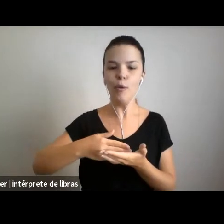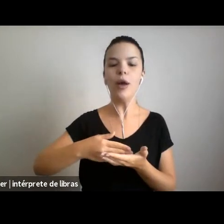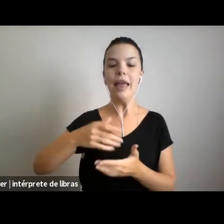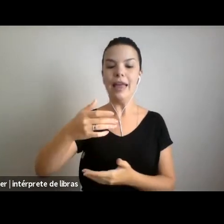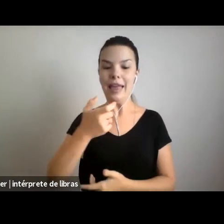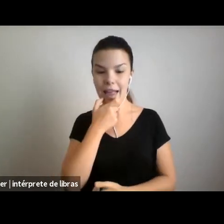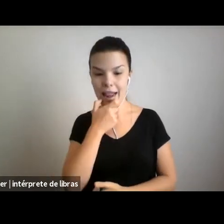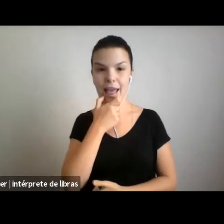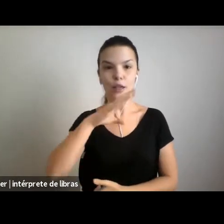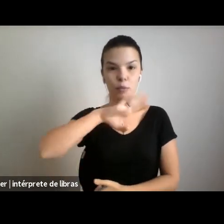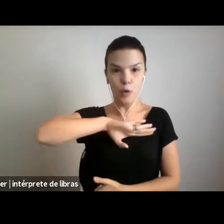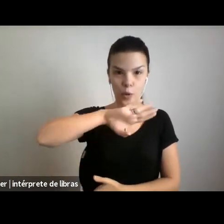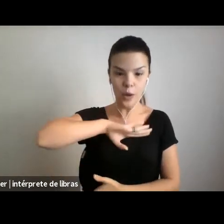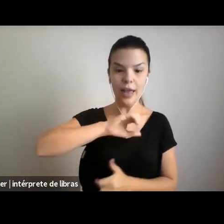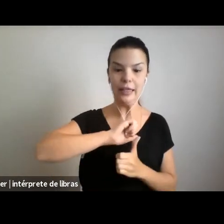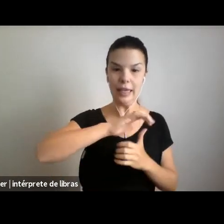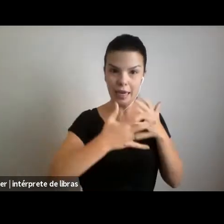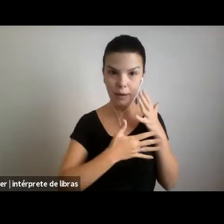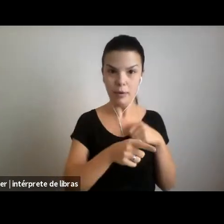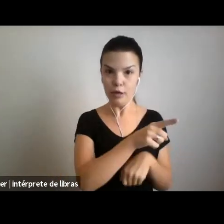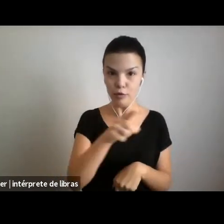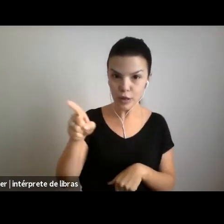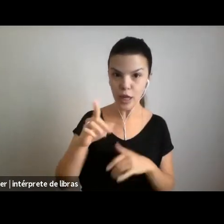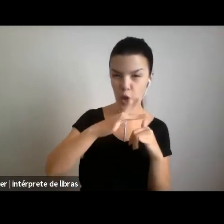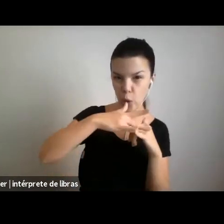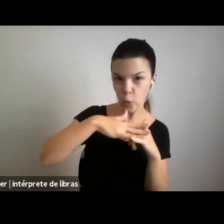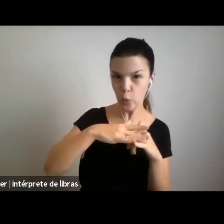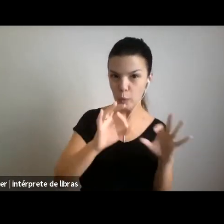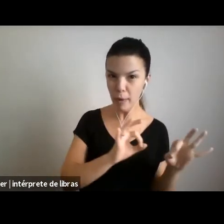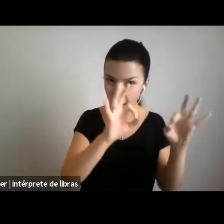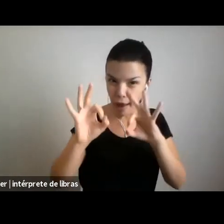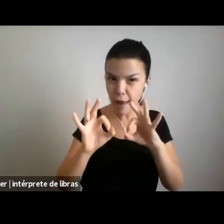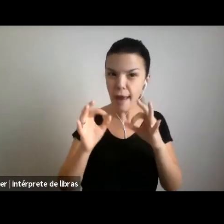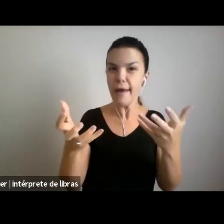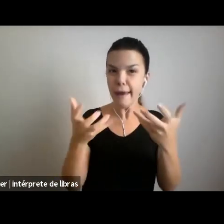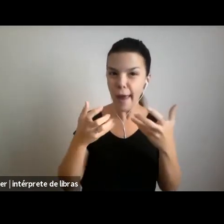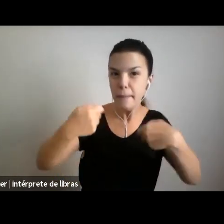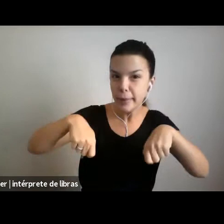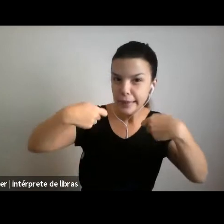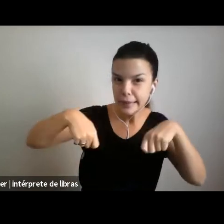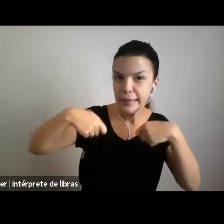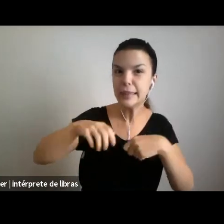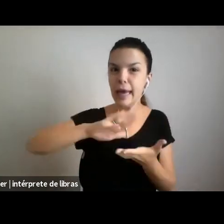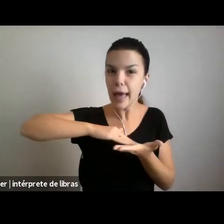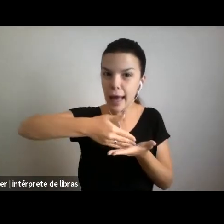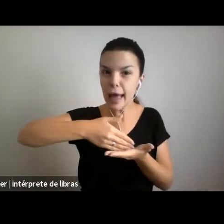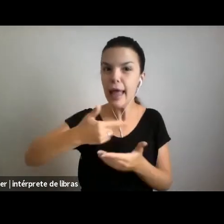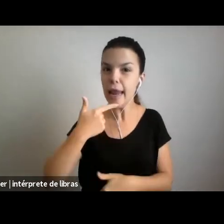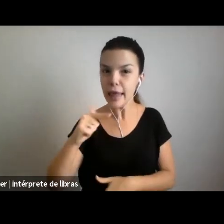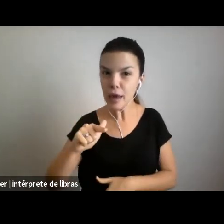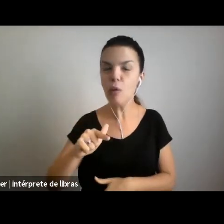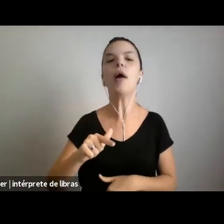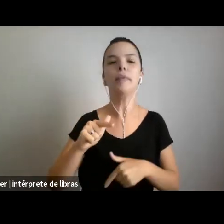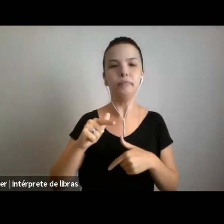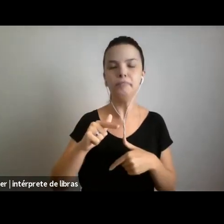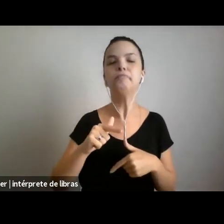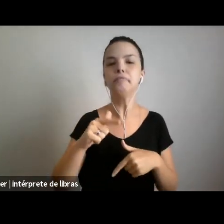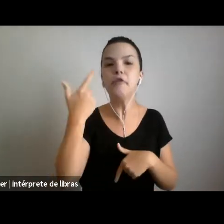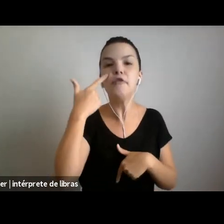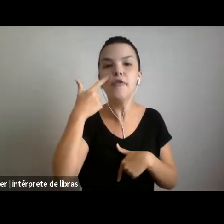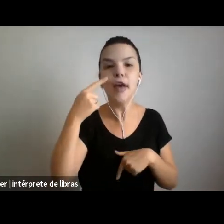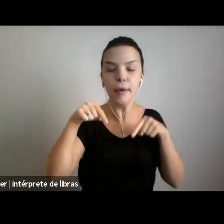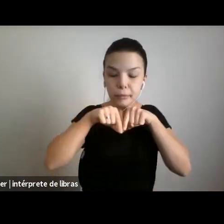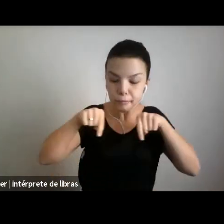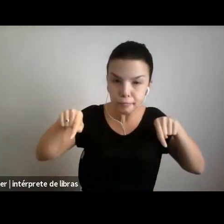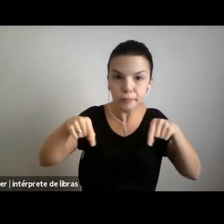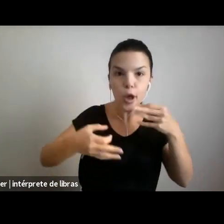libras. Caso você esteja assistindo pelo YouTube e tenha necessidade desses recursos de acessibilidade, verifique na